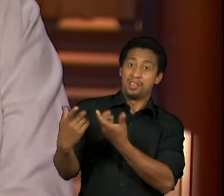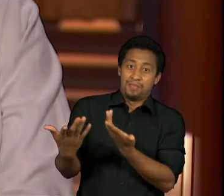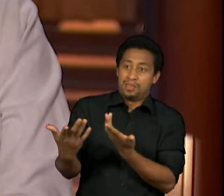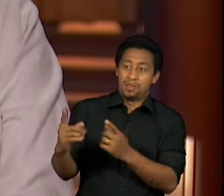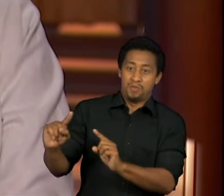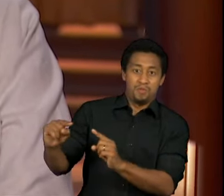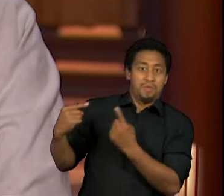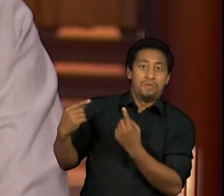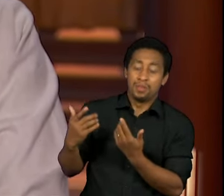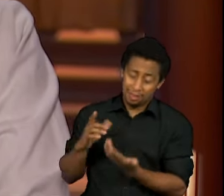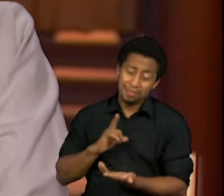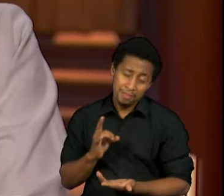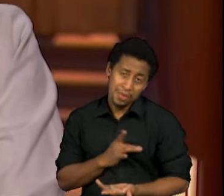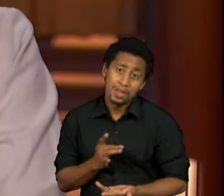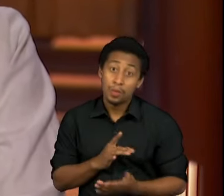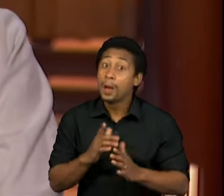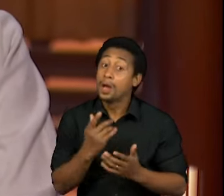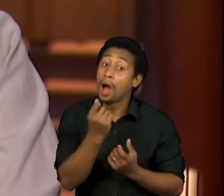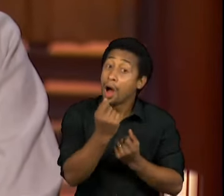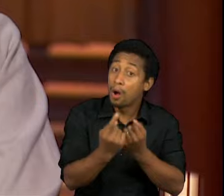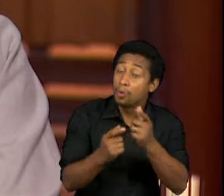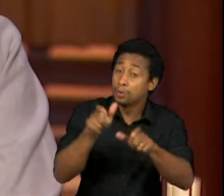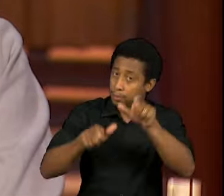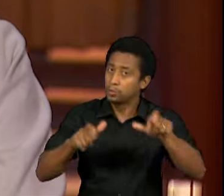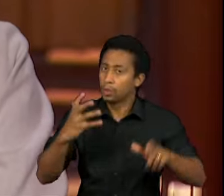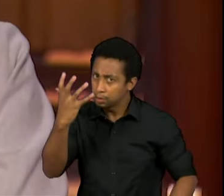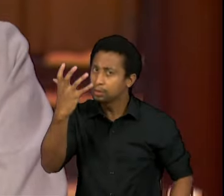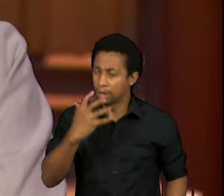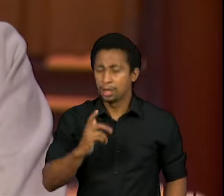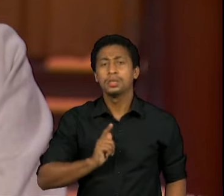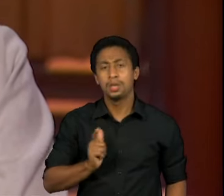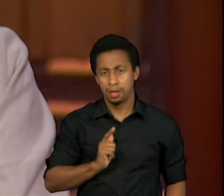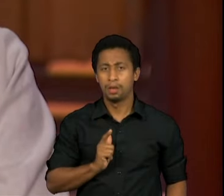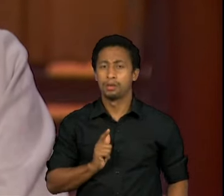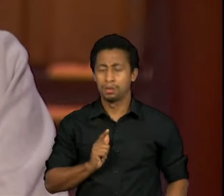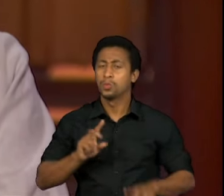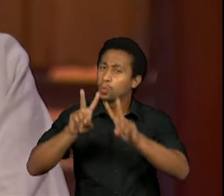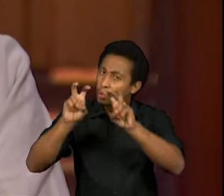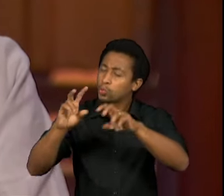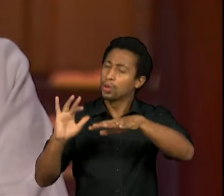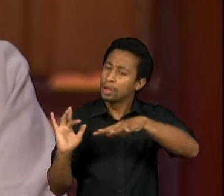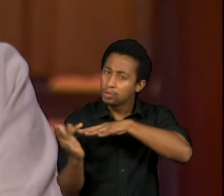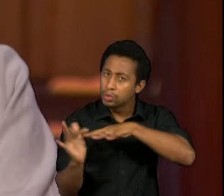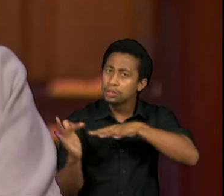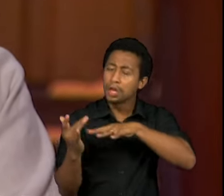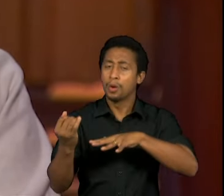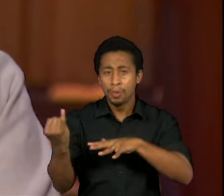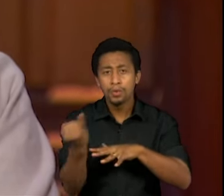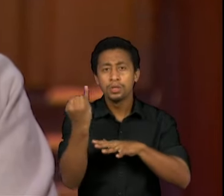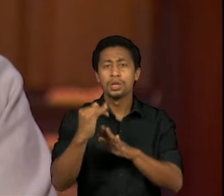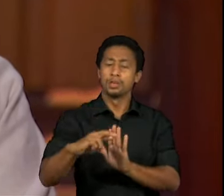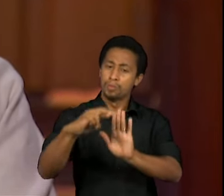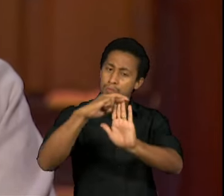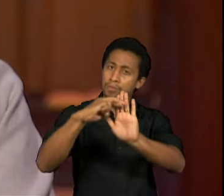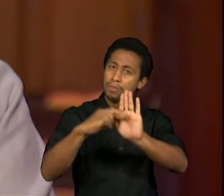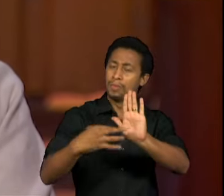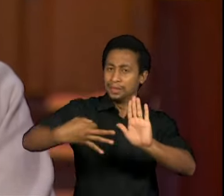eu acho que tem muitas pessoas sérias hoje no Brasil fazer nesse debate das redes sociais e falando da importância da regulamentação